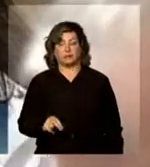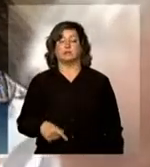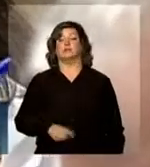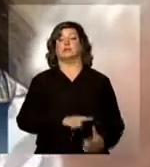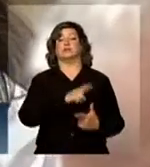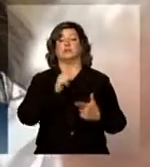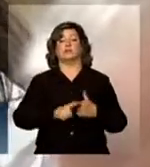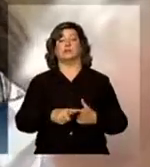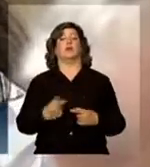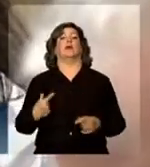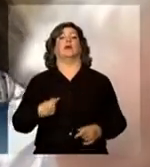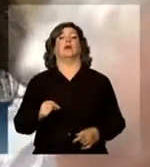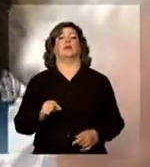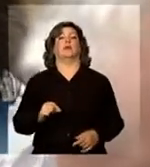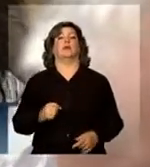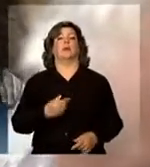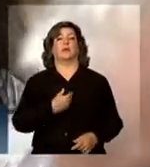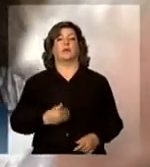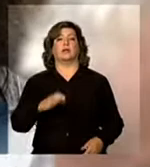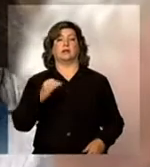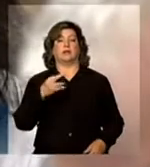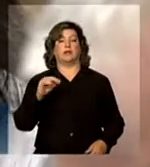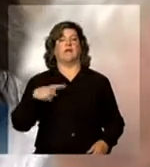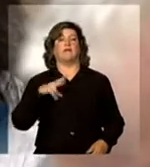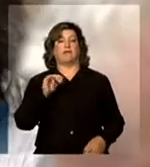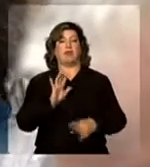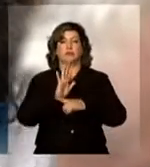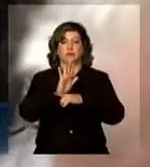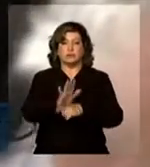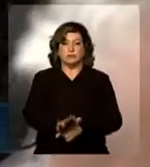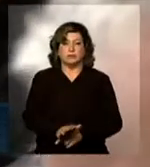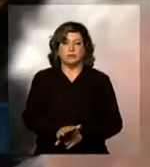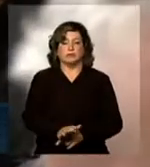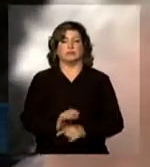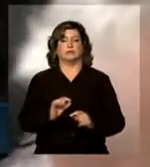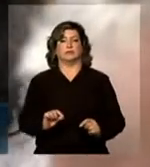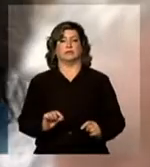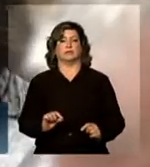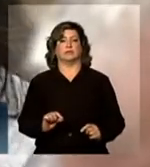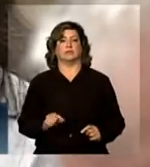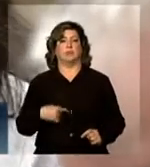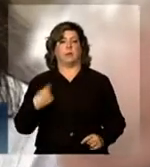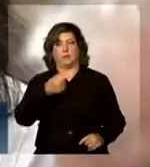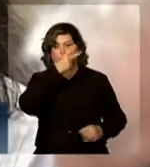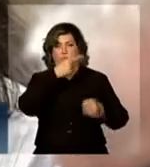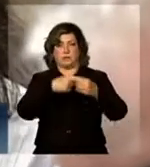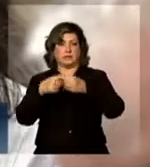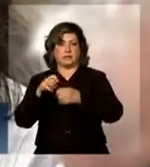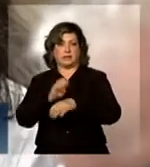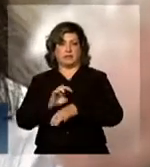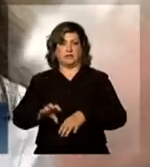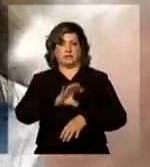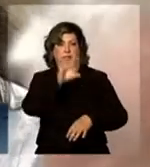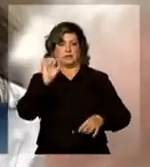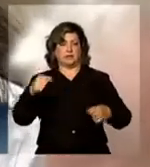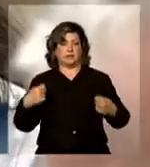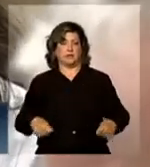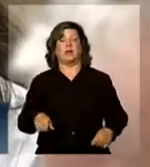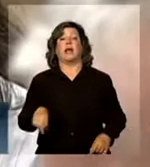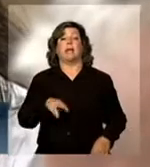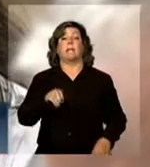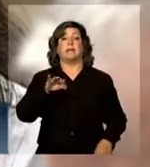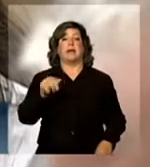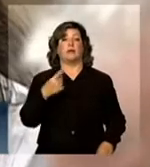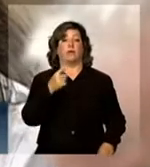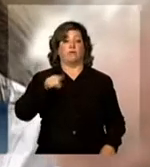governo central vai cobrir a frustração de primário de estados e municípios? E uma avaliação do senhor é o seguinte, essa meta de 1,9,